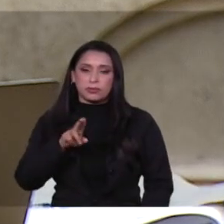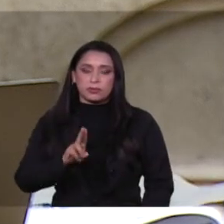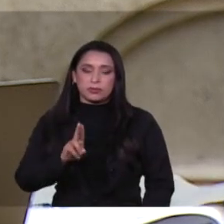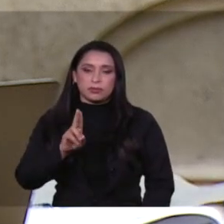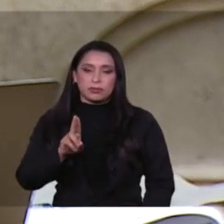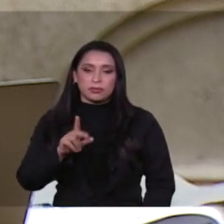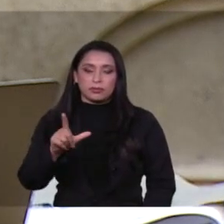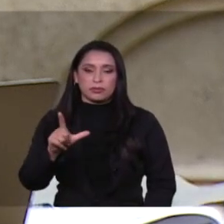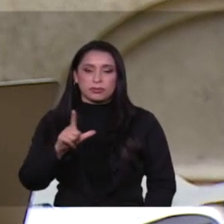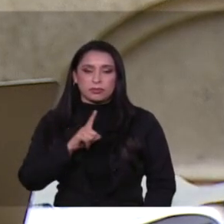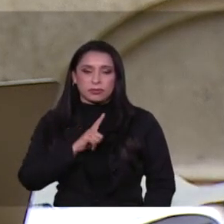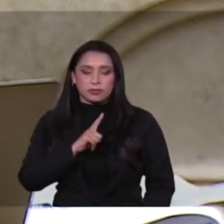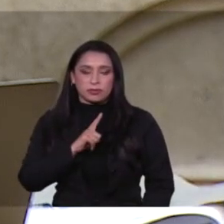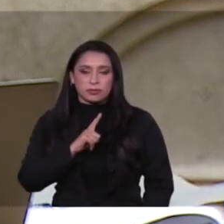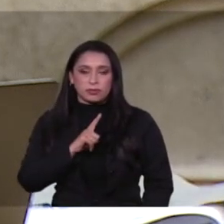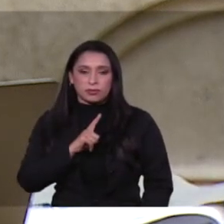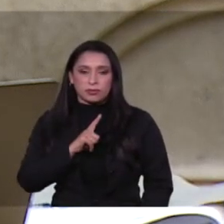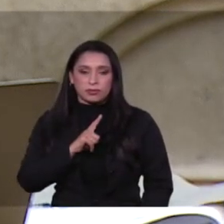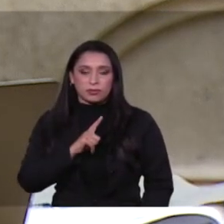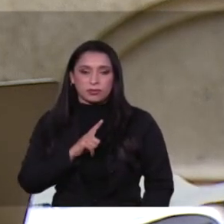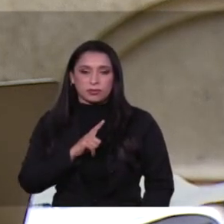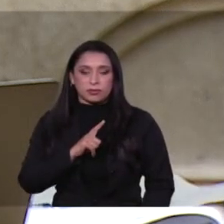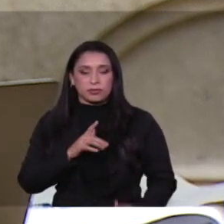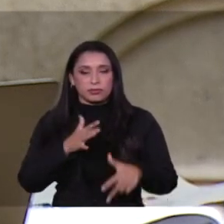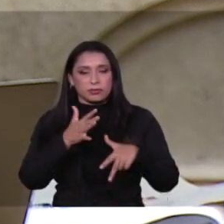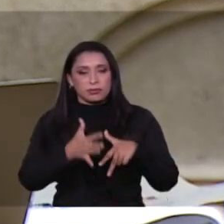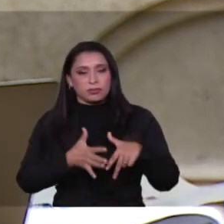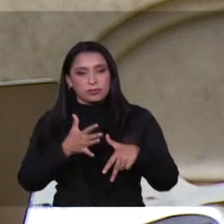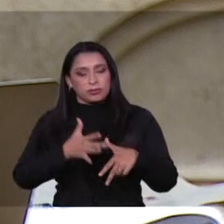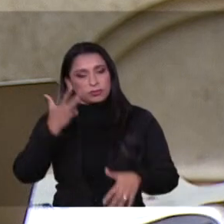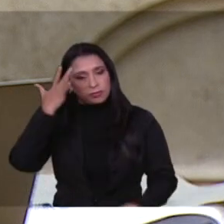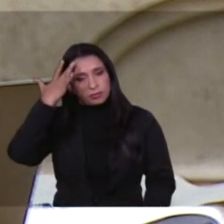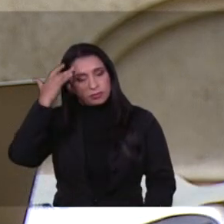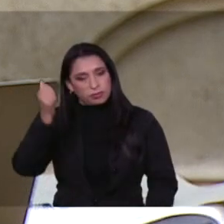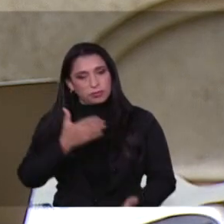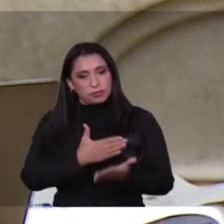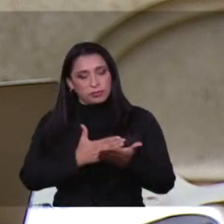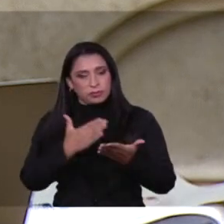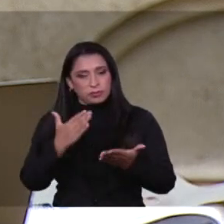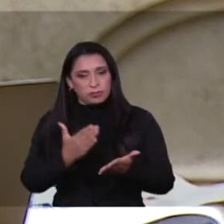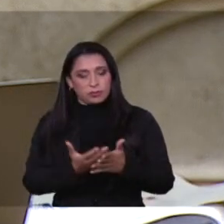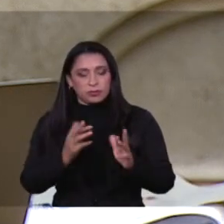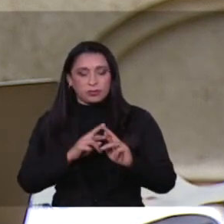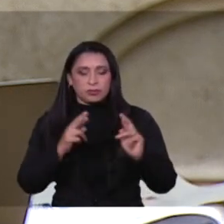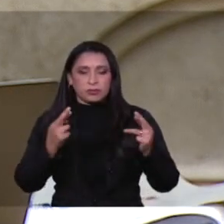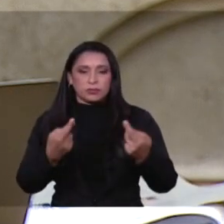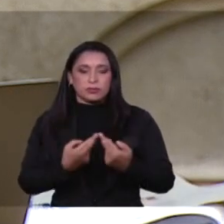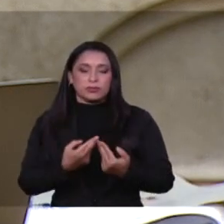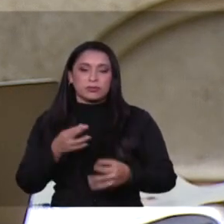ainda teremos como sustentações na data de amanhã, começando a sessão,